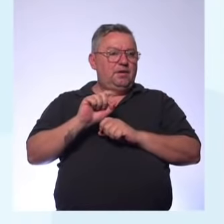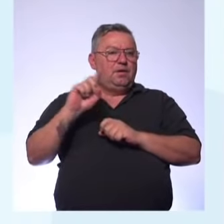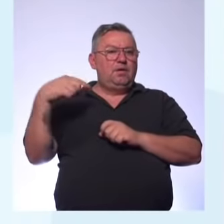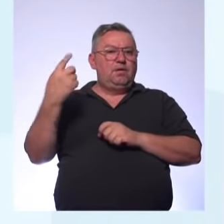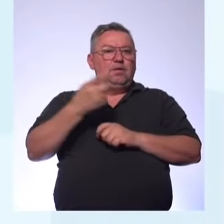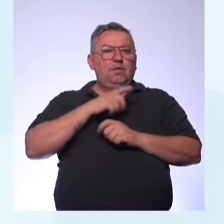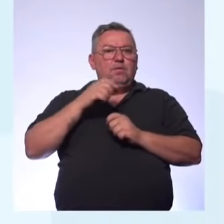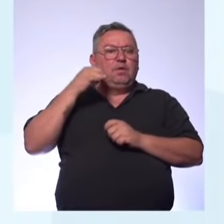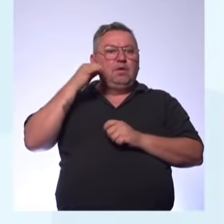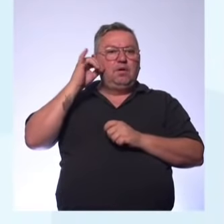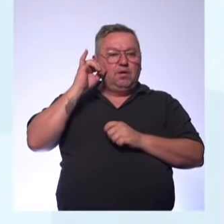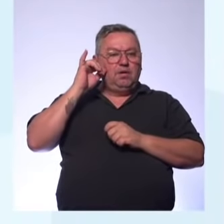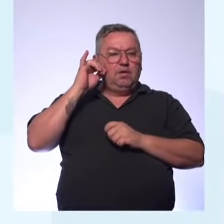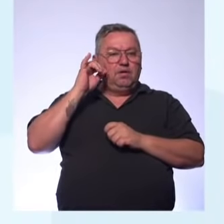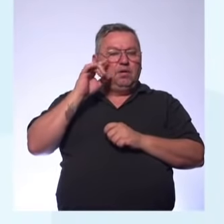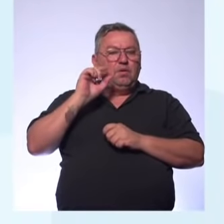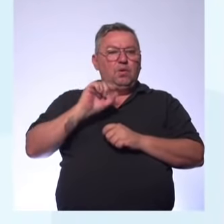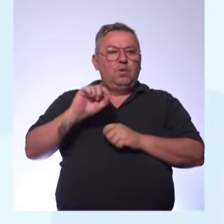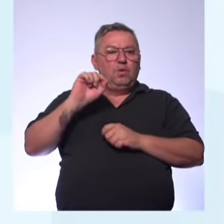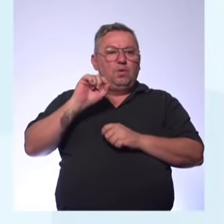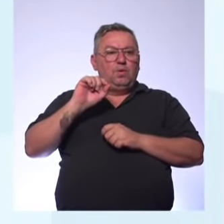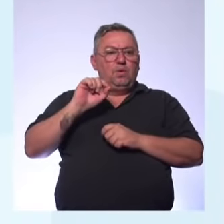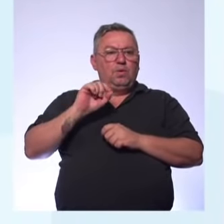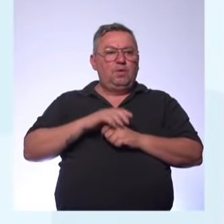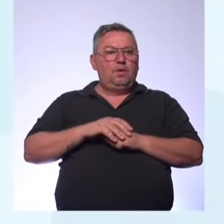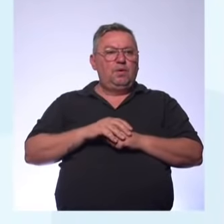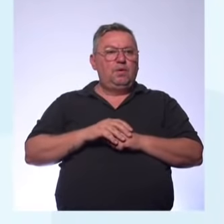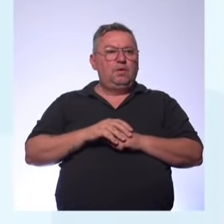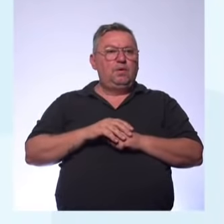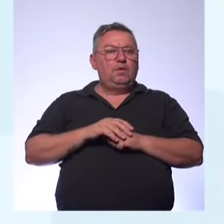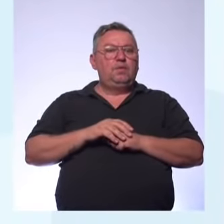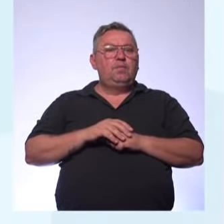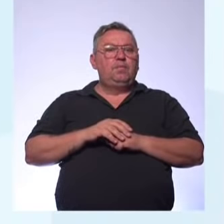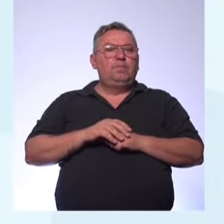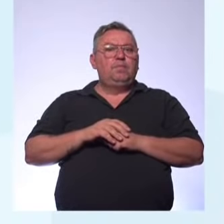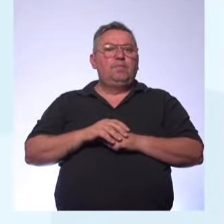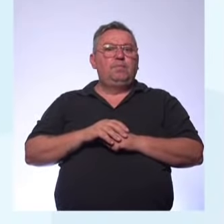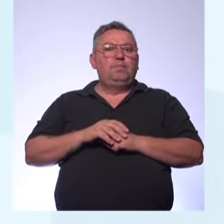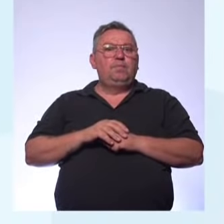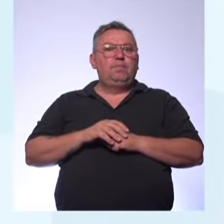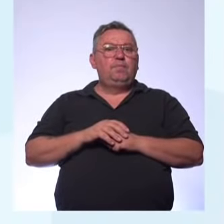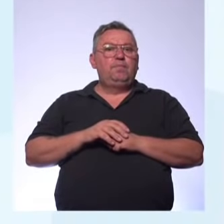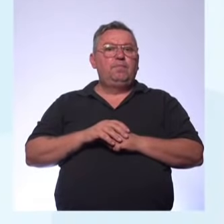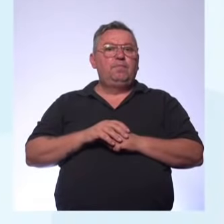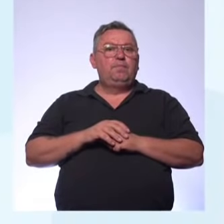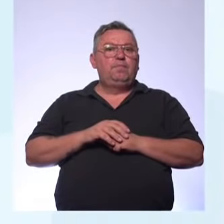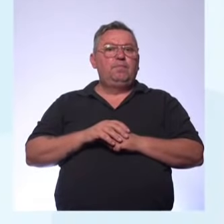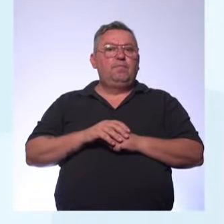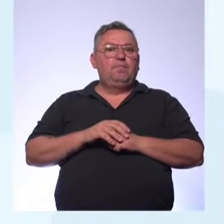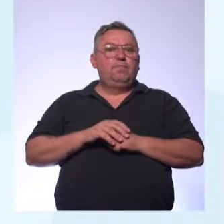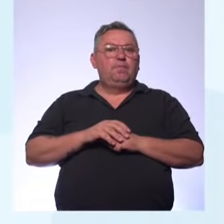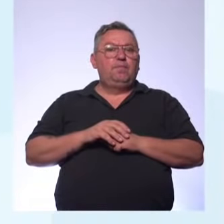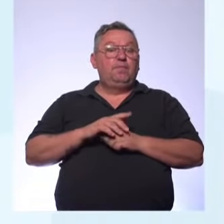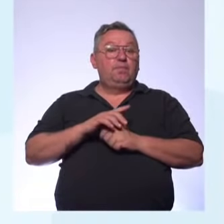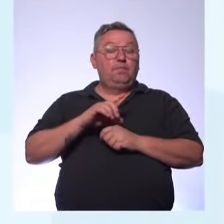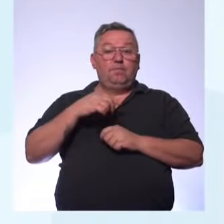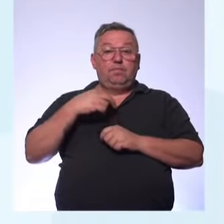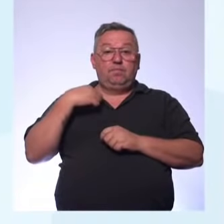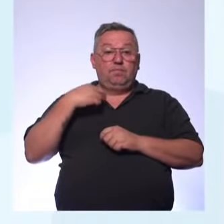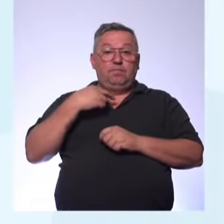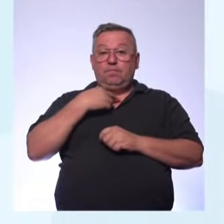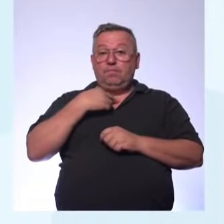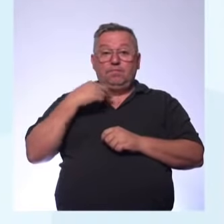para prevenir as inundações? We can't build irregular constructions along streams. Nós não